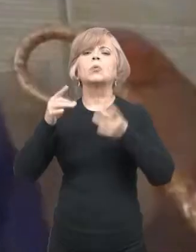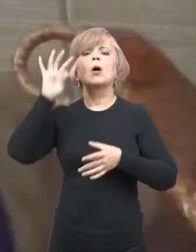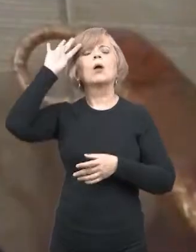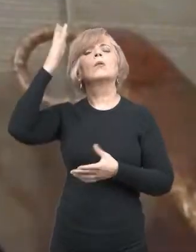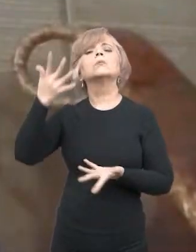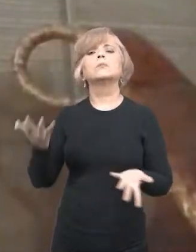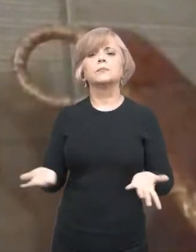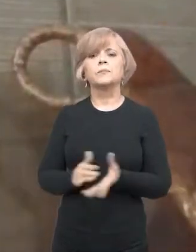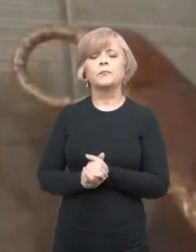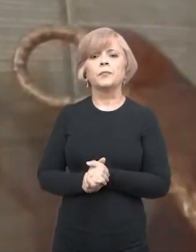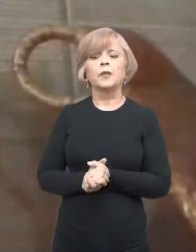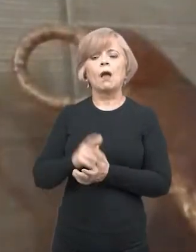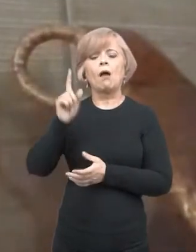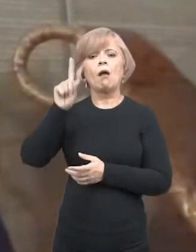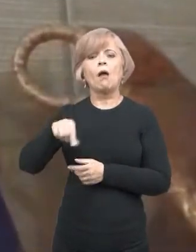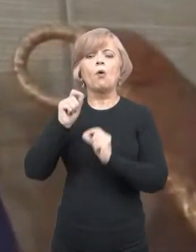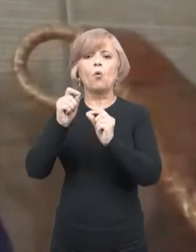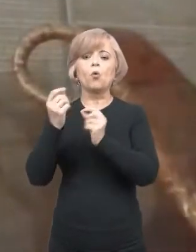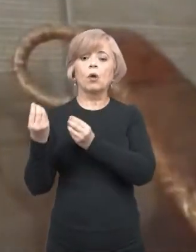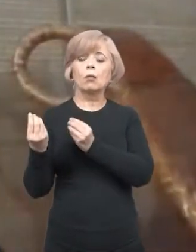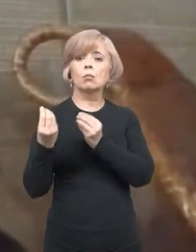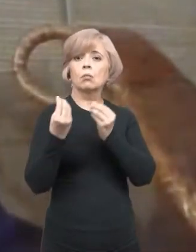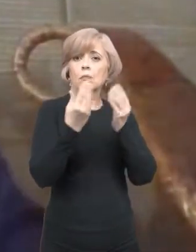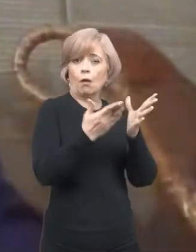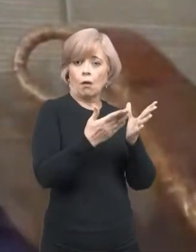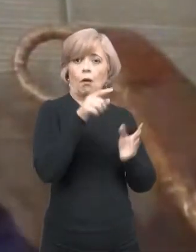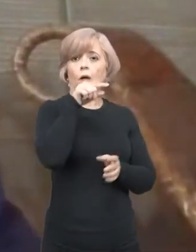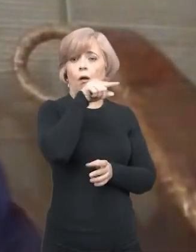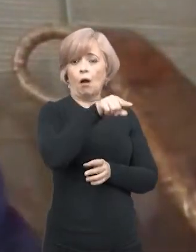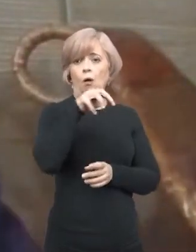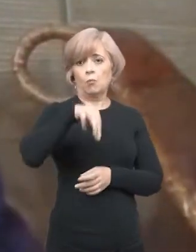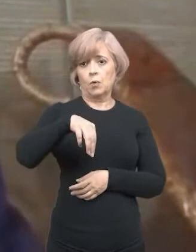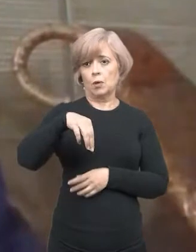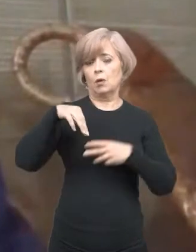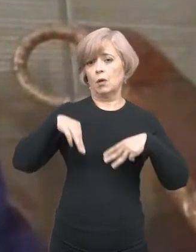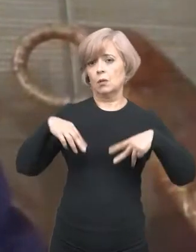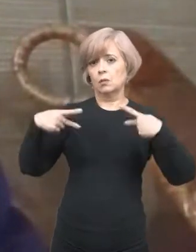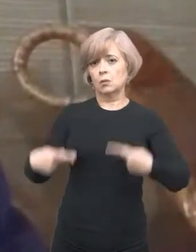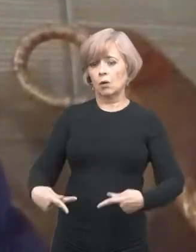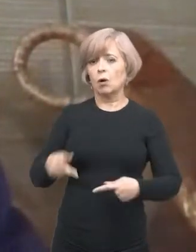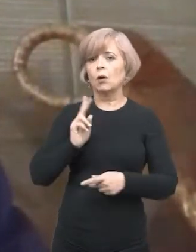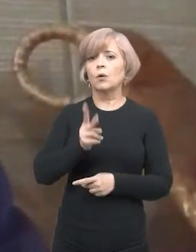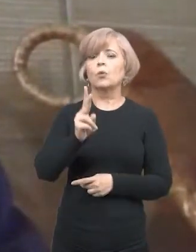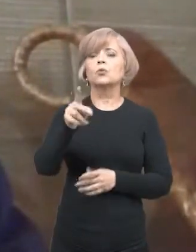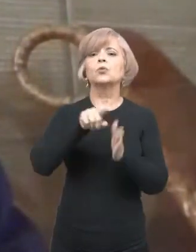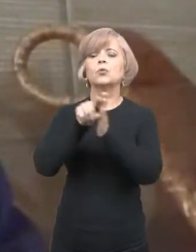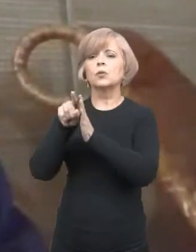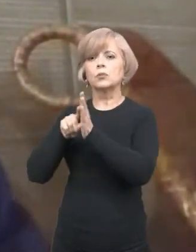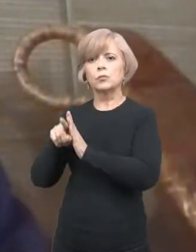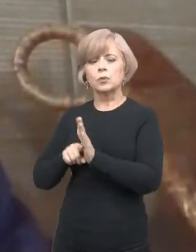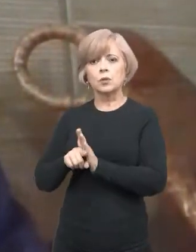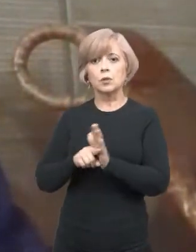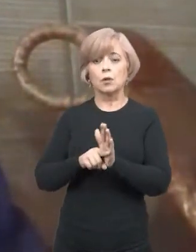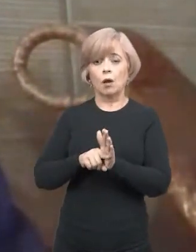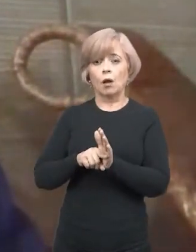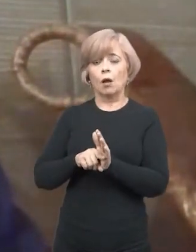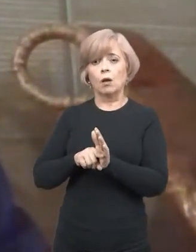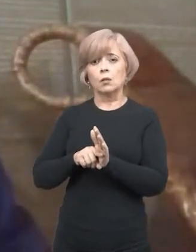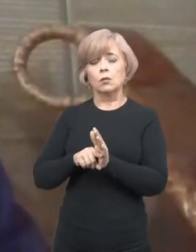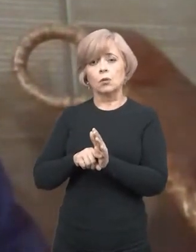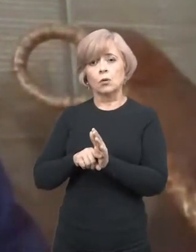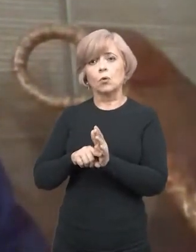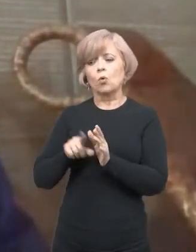decisão? Franqueando ao Ministério Público a possibilidade de dar continuidade à investigação